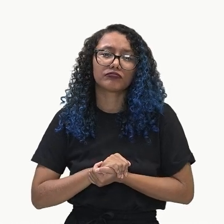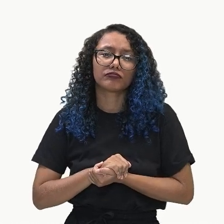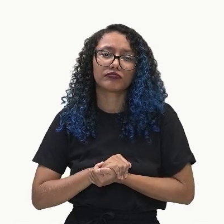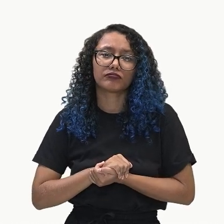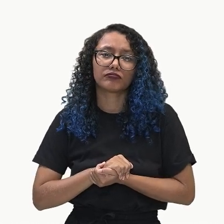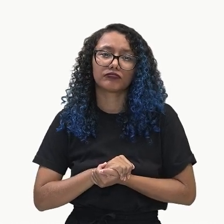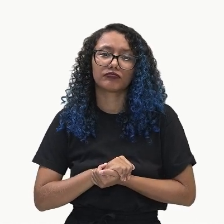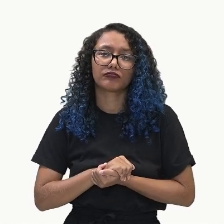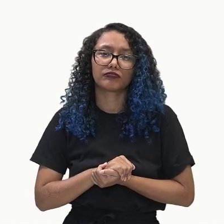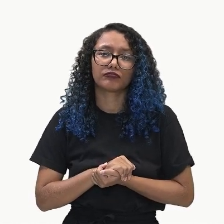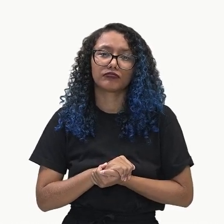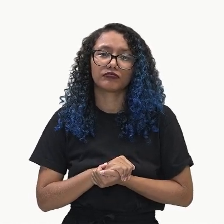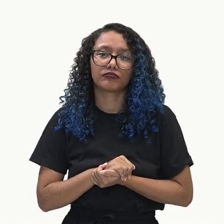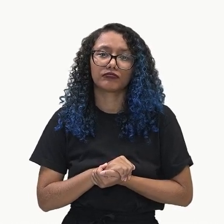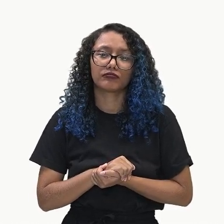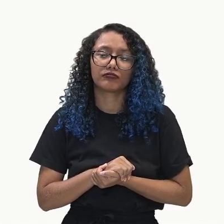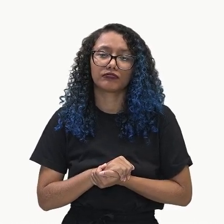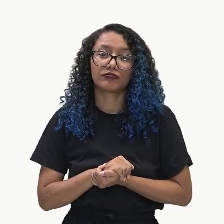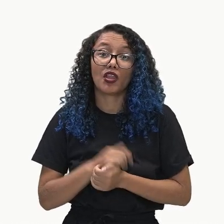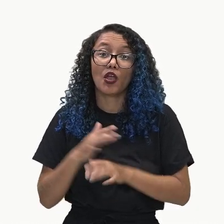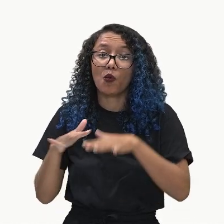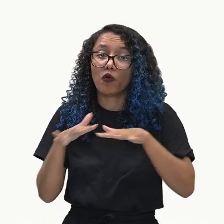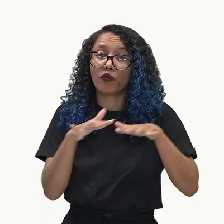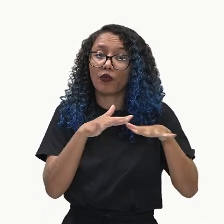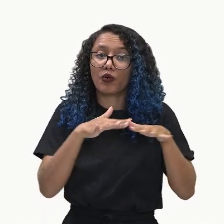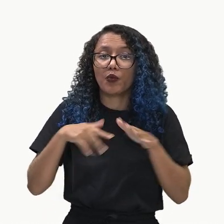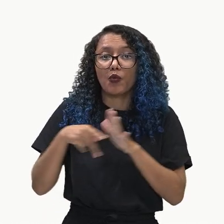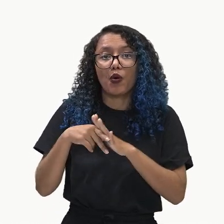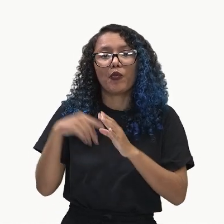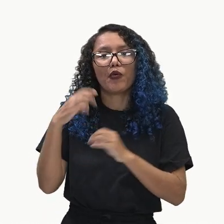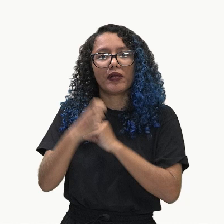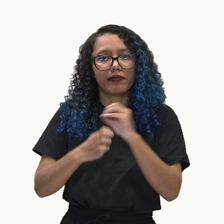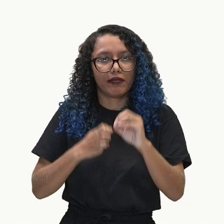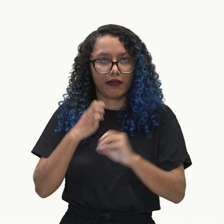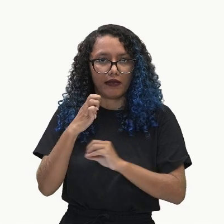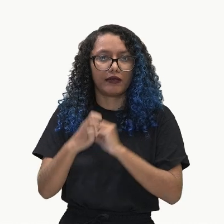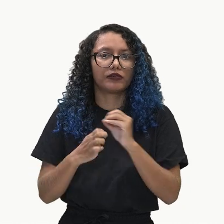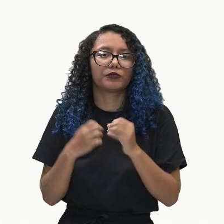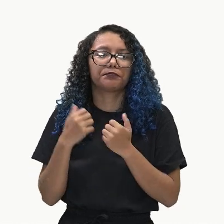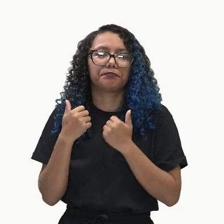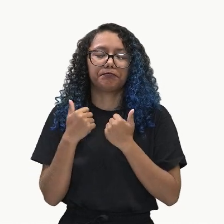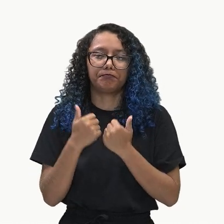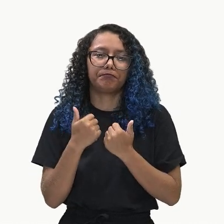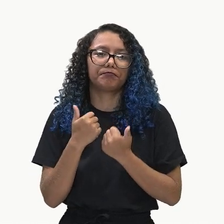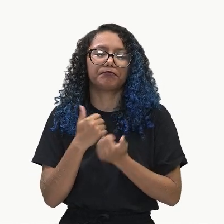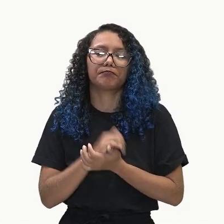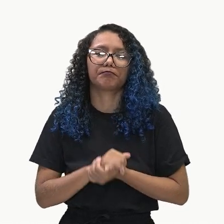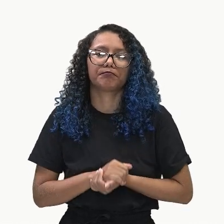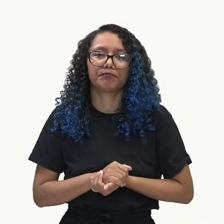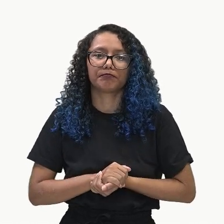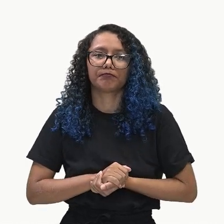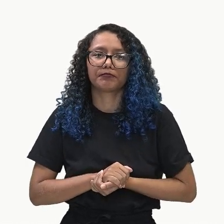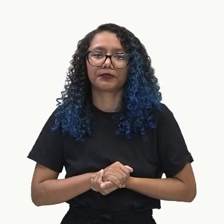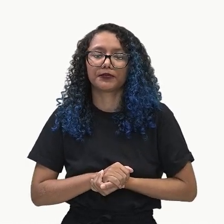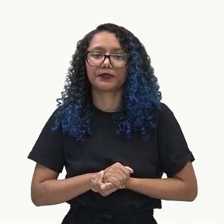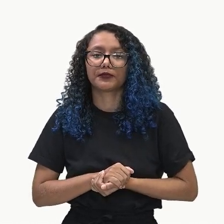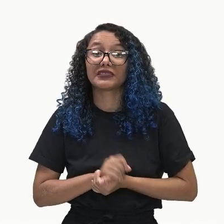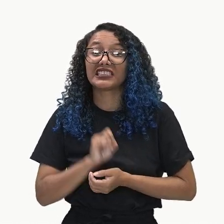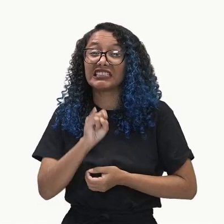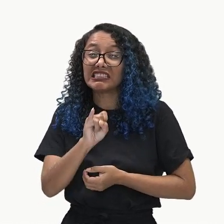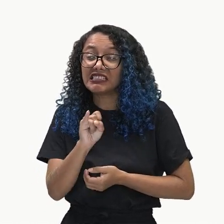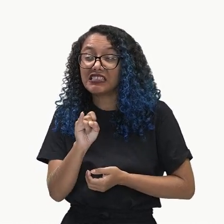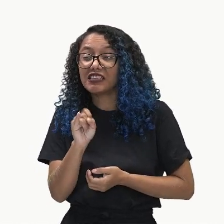a movimentação dos elétrons, certo? Então, quando ele ganha ou